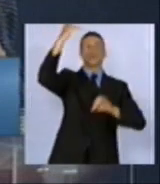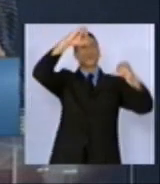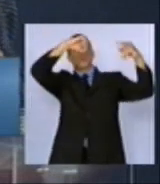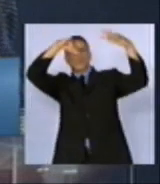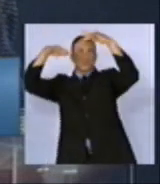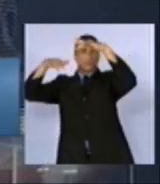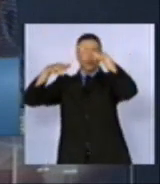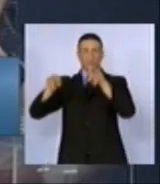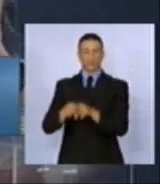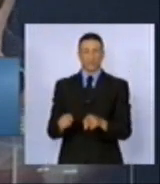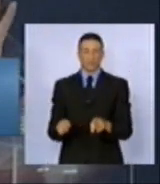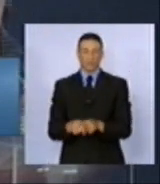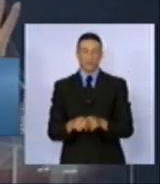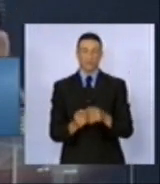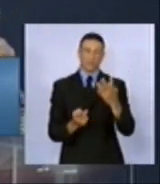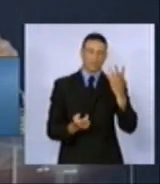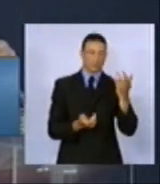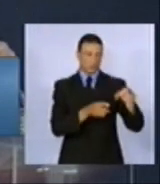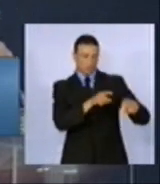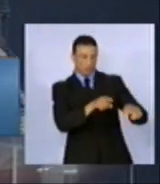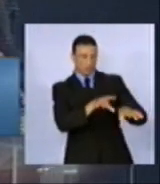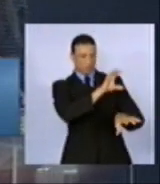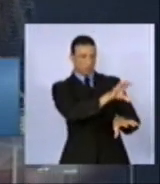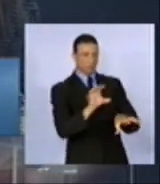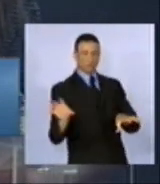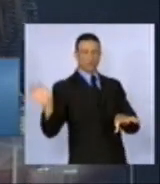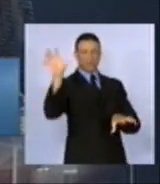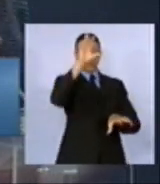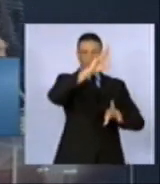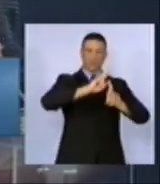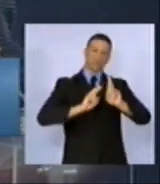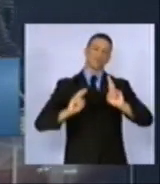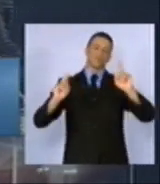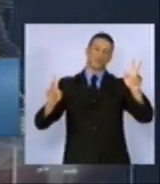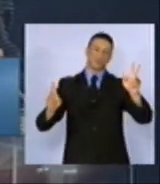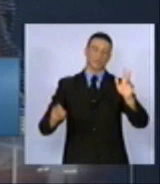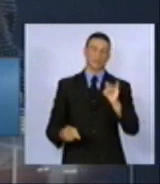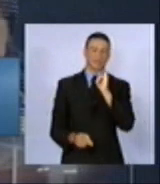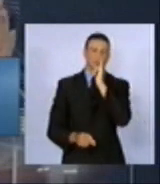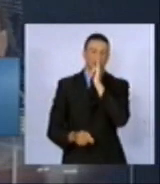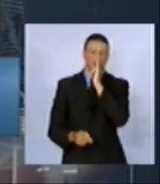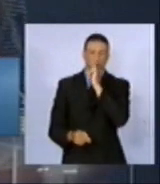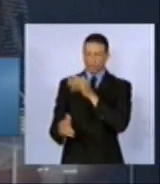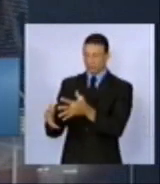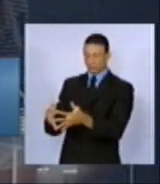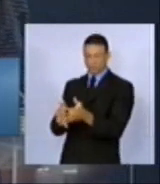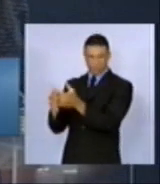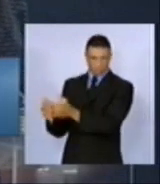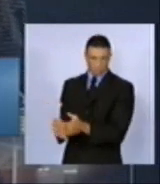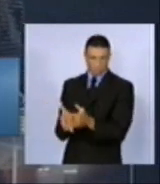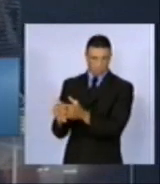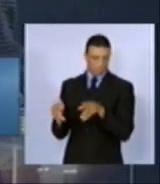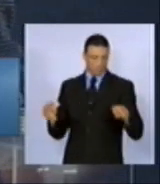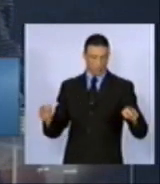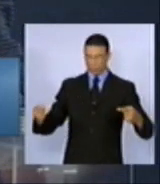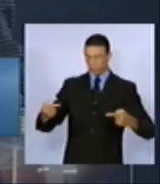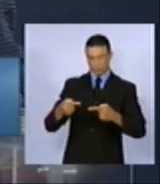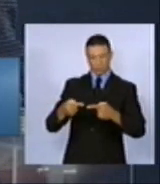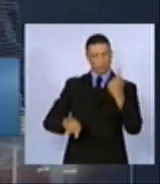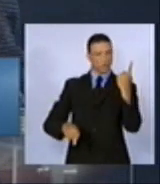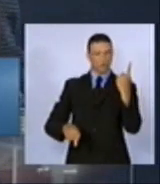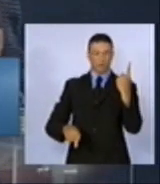de outras culturas vou eh detalhar cada um deles eh inexistência de máquinas adaptadas a colheitas então tem uma problemática em